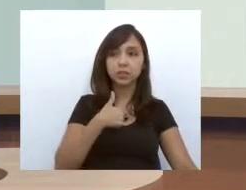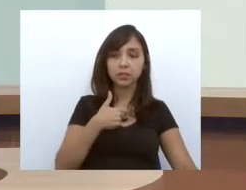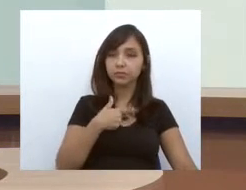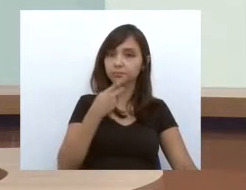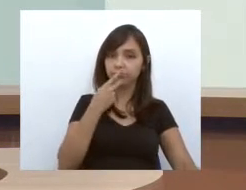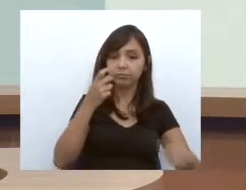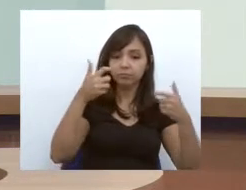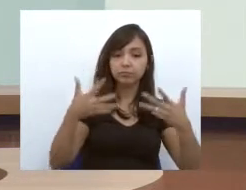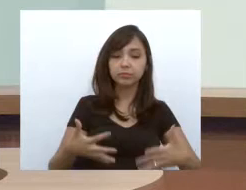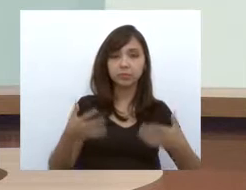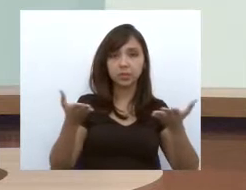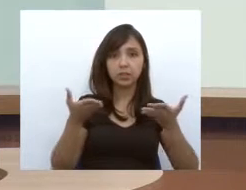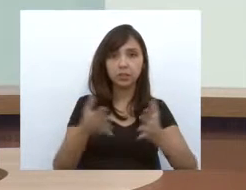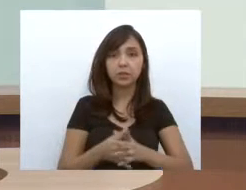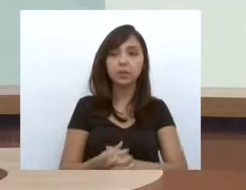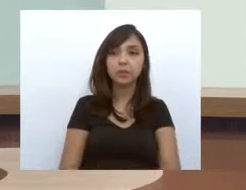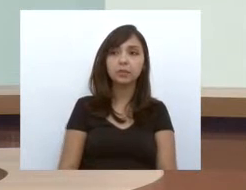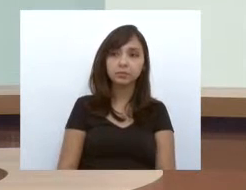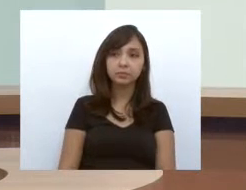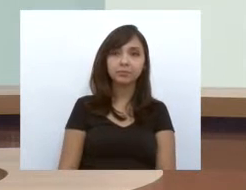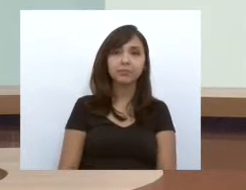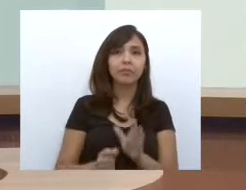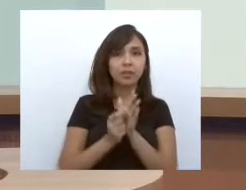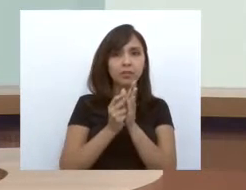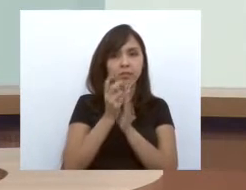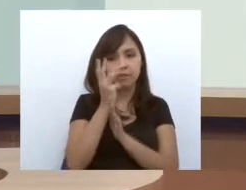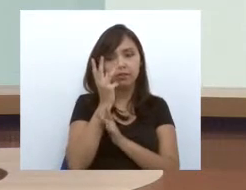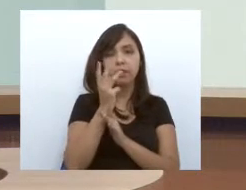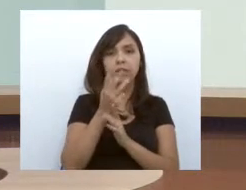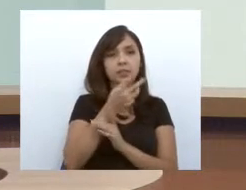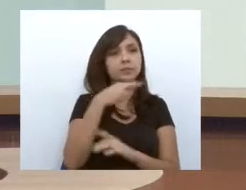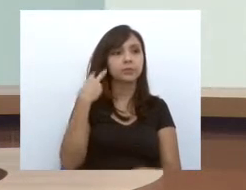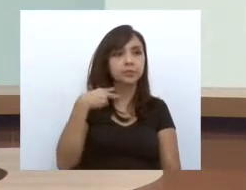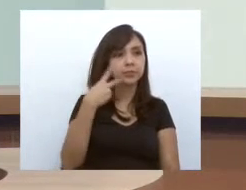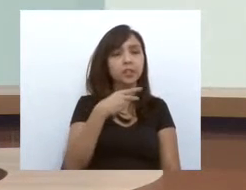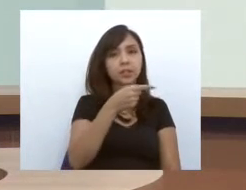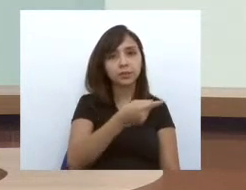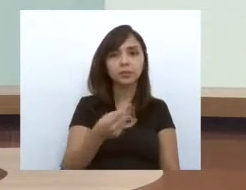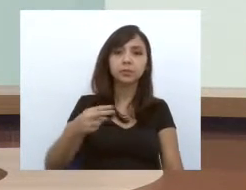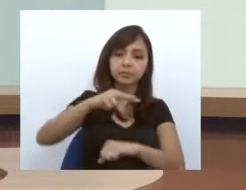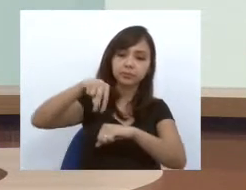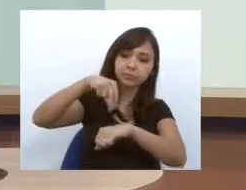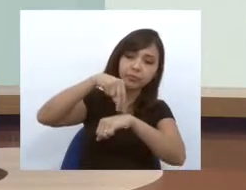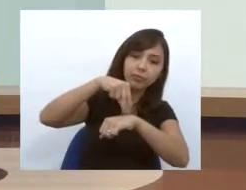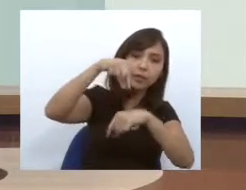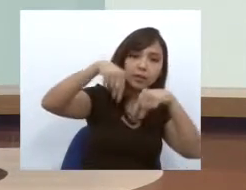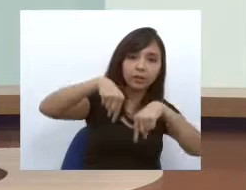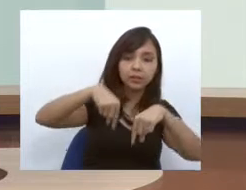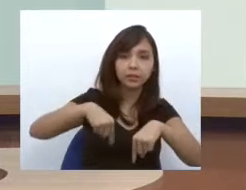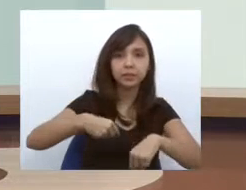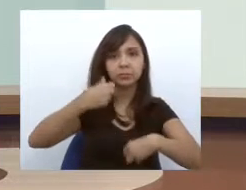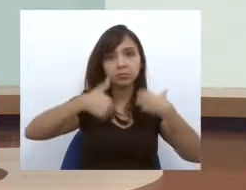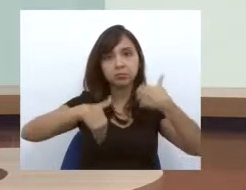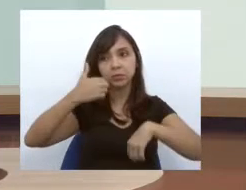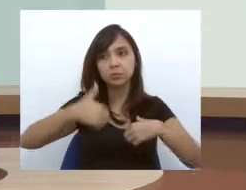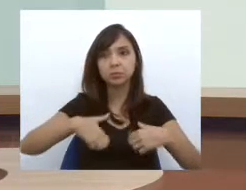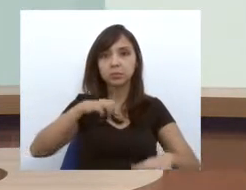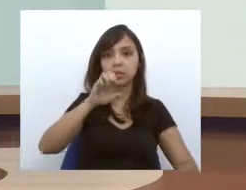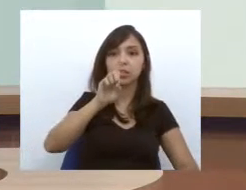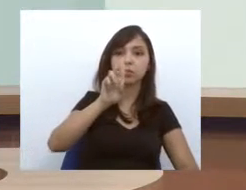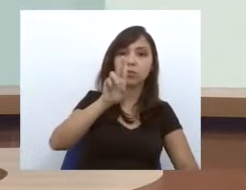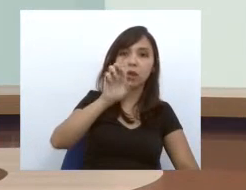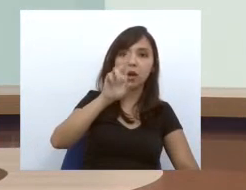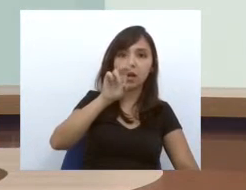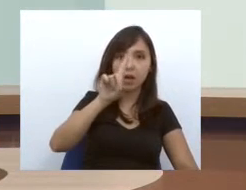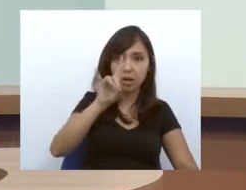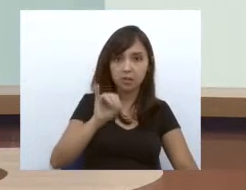líder da bancada de oposição, porque vários vereadores fizeram uso da tribuna, o Eduardo Barreto